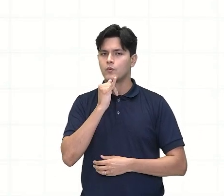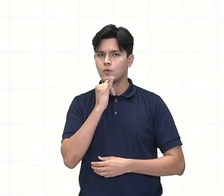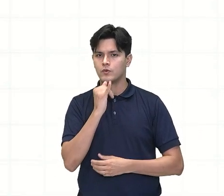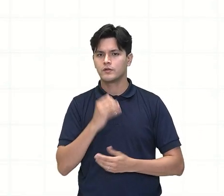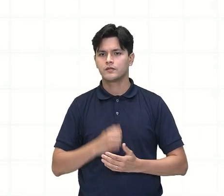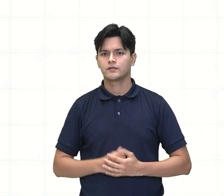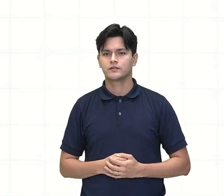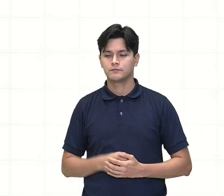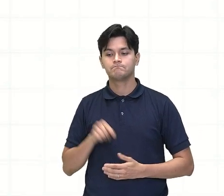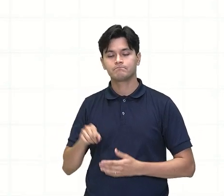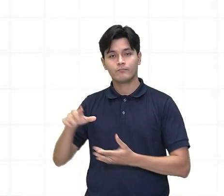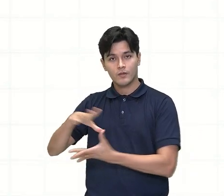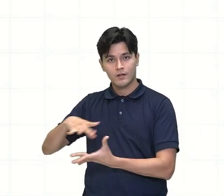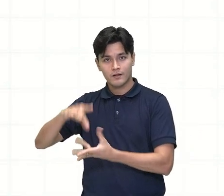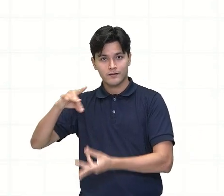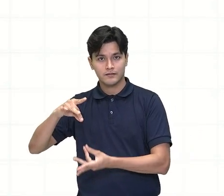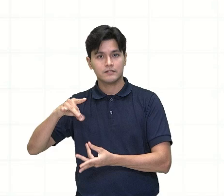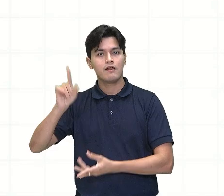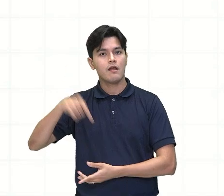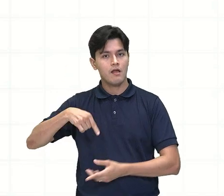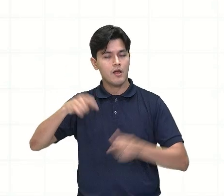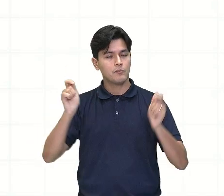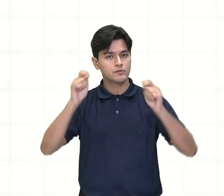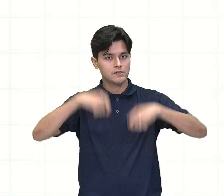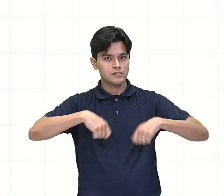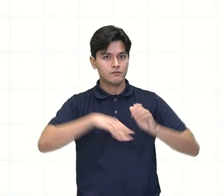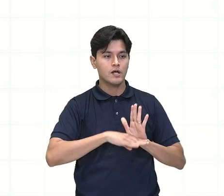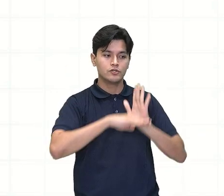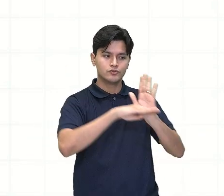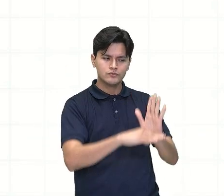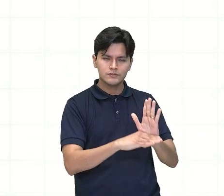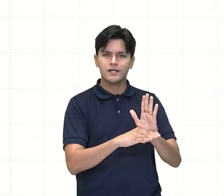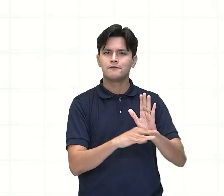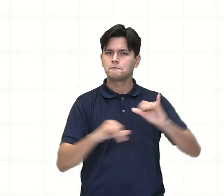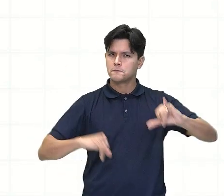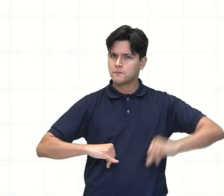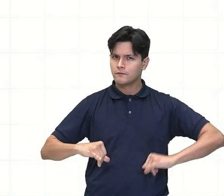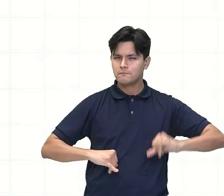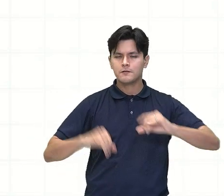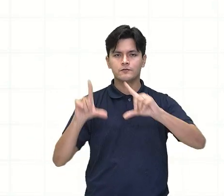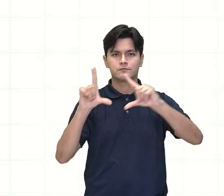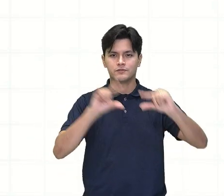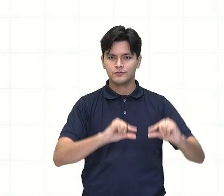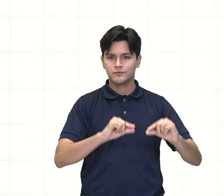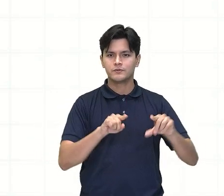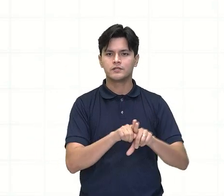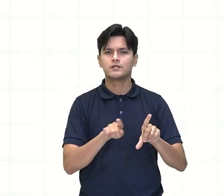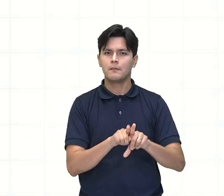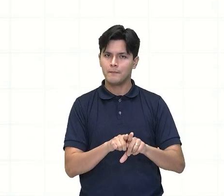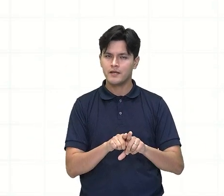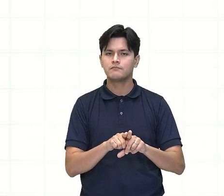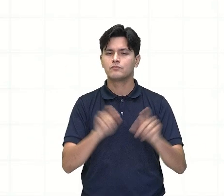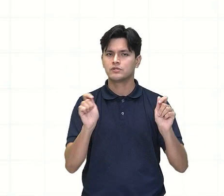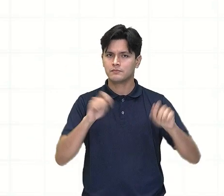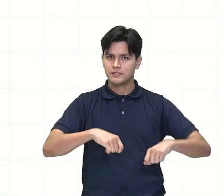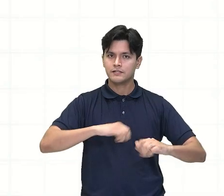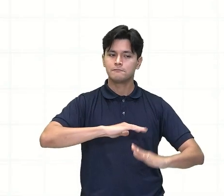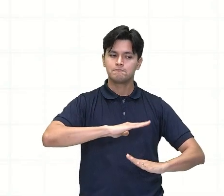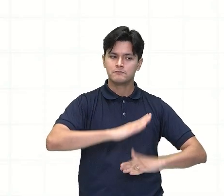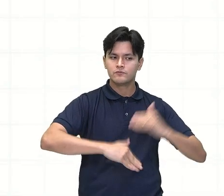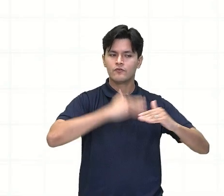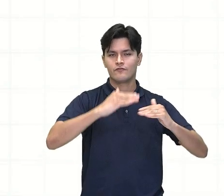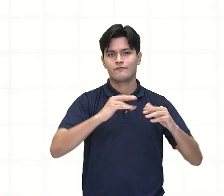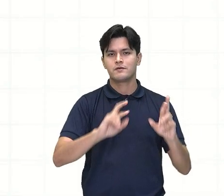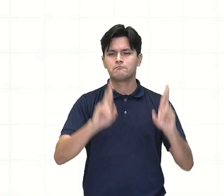recurso fundamental para lidar com o sofrimento, com a incerteza. Ela proporciona sentido de esperança, auxilia o paciente a enfrentar o